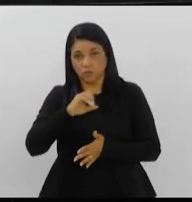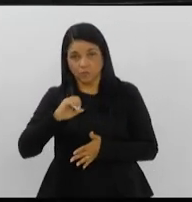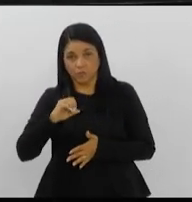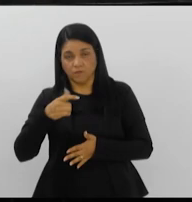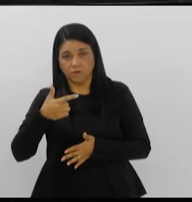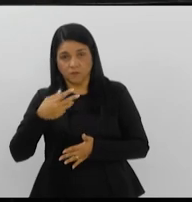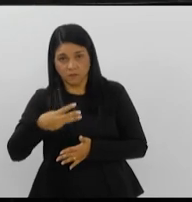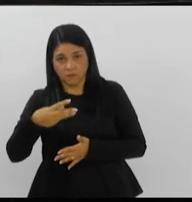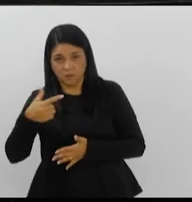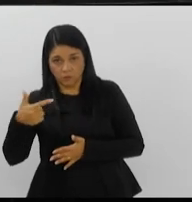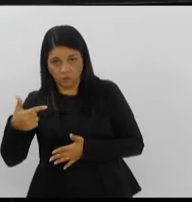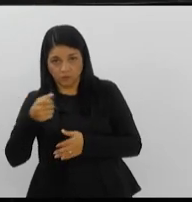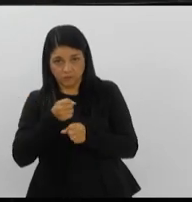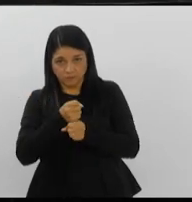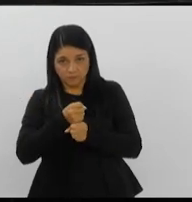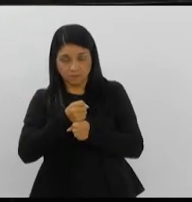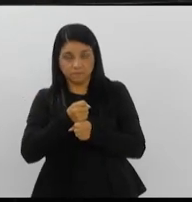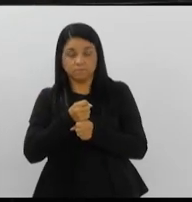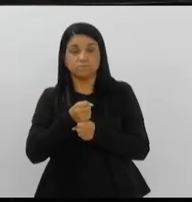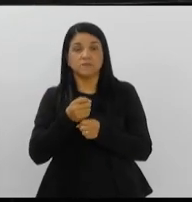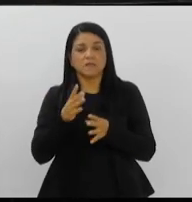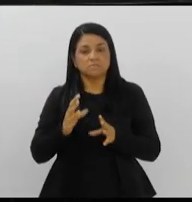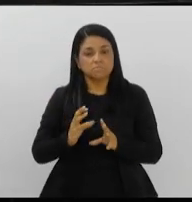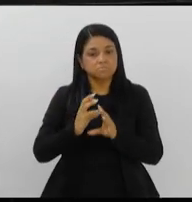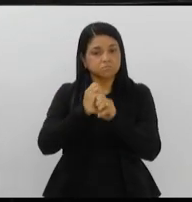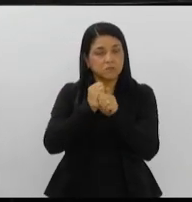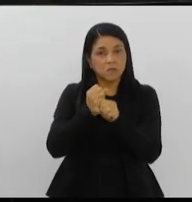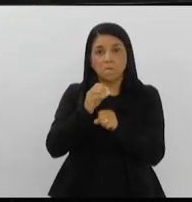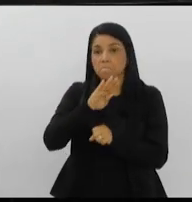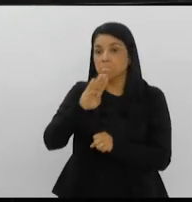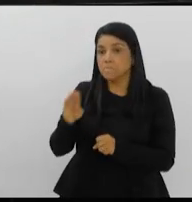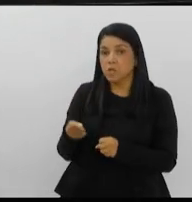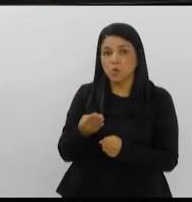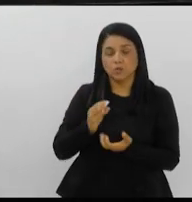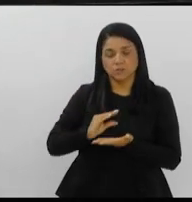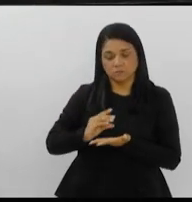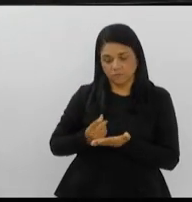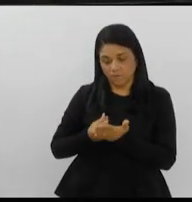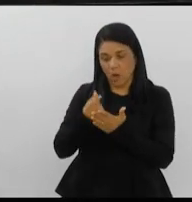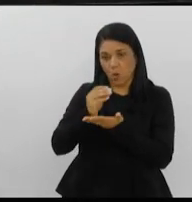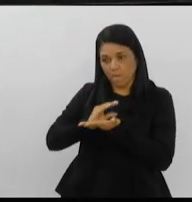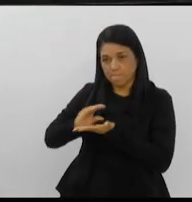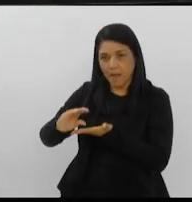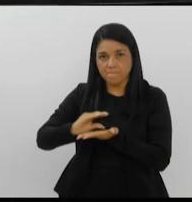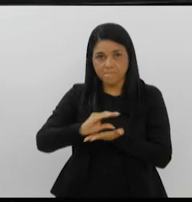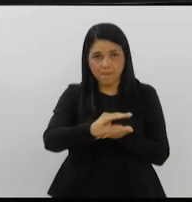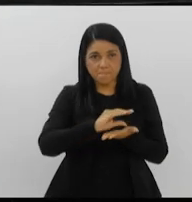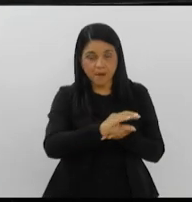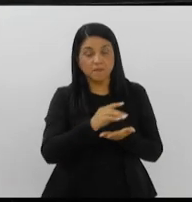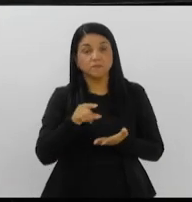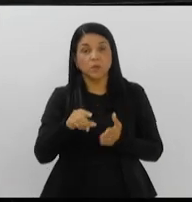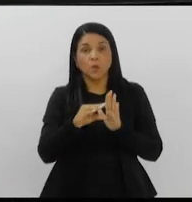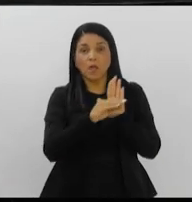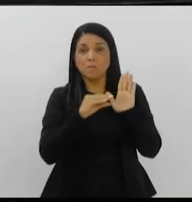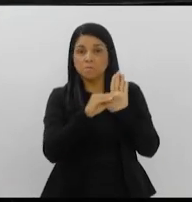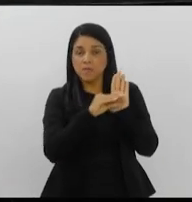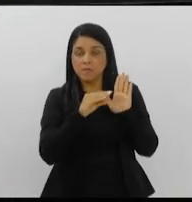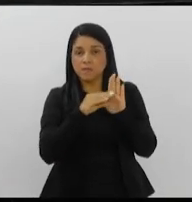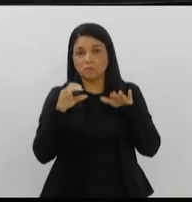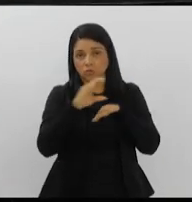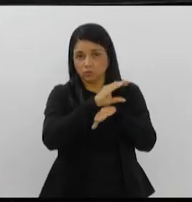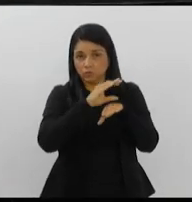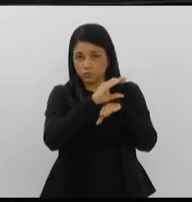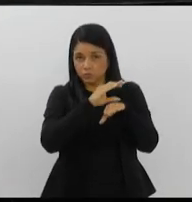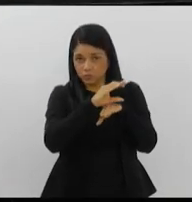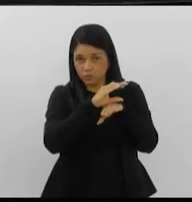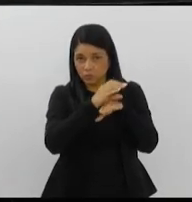em bilhões os valores que poderão ser repassados. Ora, então a emenda constitucional está dizendo que não